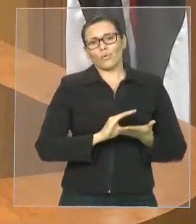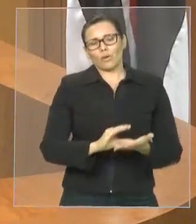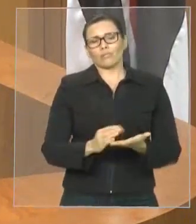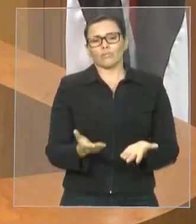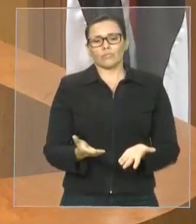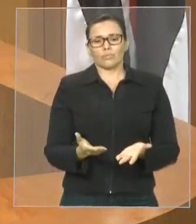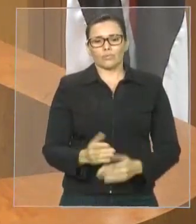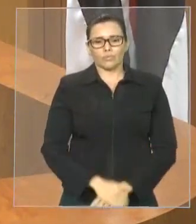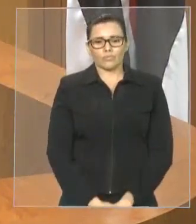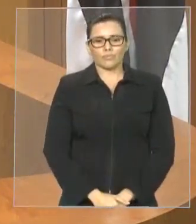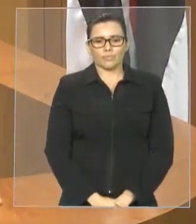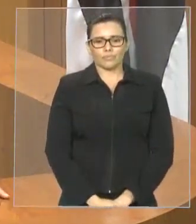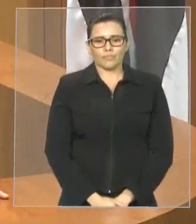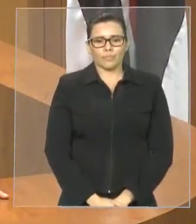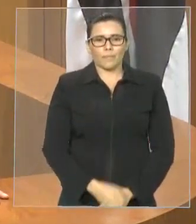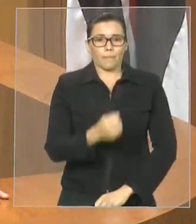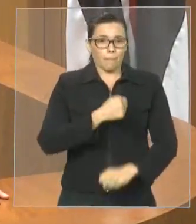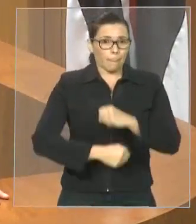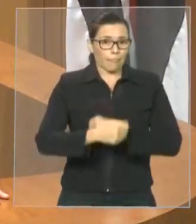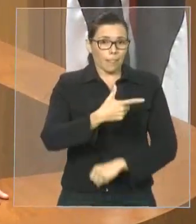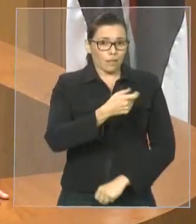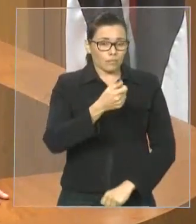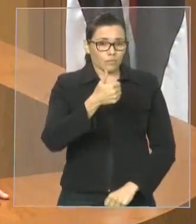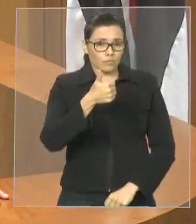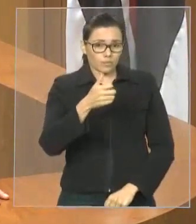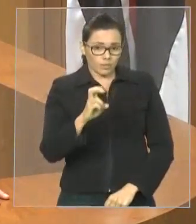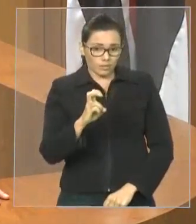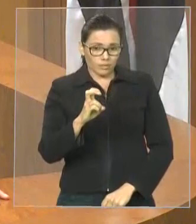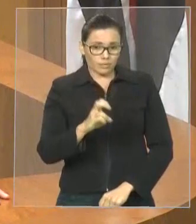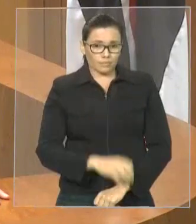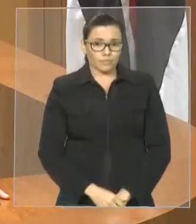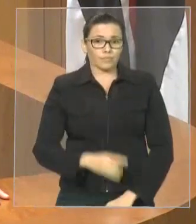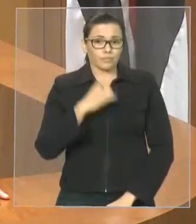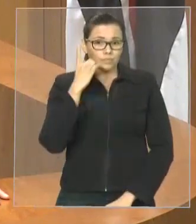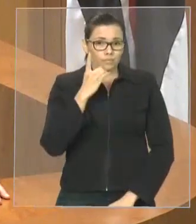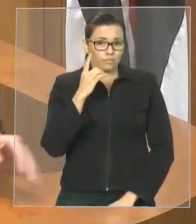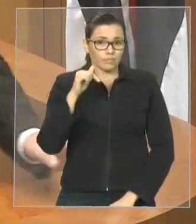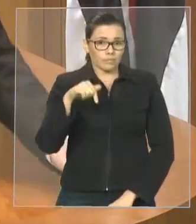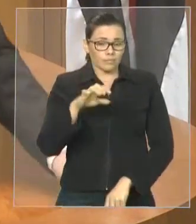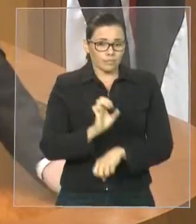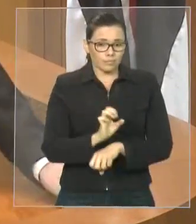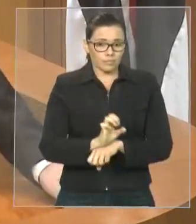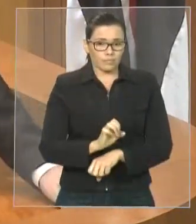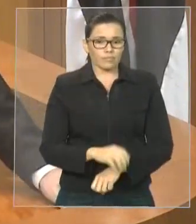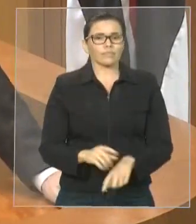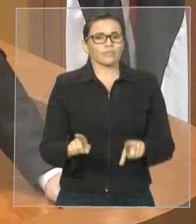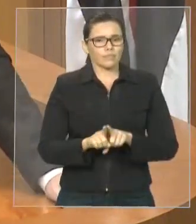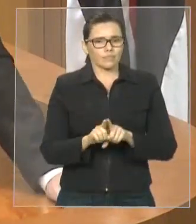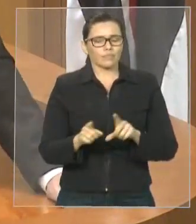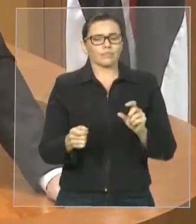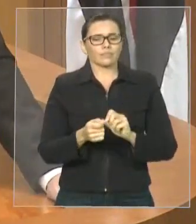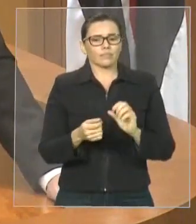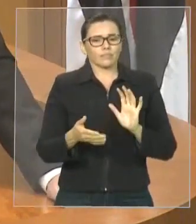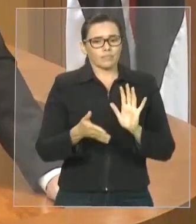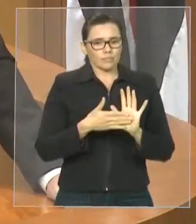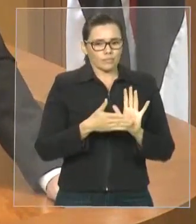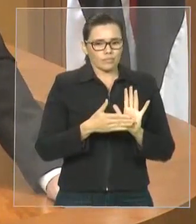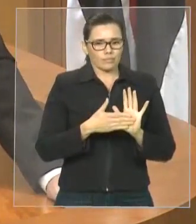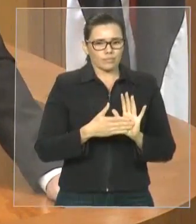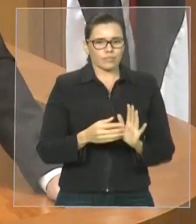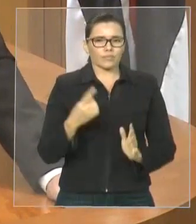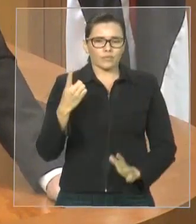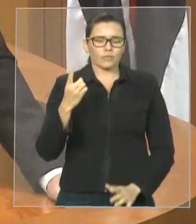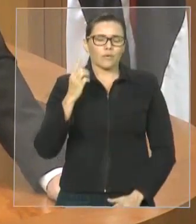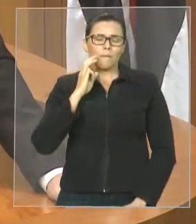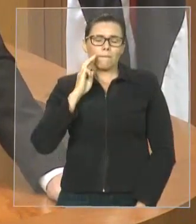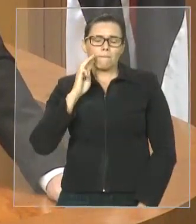um deputado estadual aqui desta casa, olha só, em 2015, apresentou uma emenda parlamentar no valor de R$